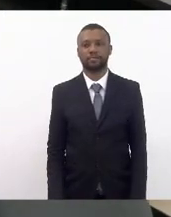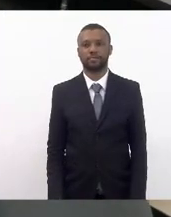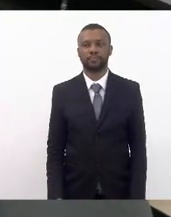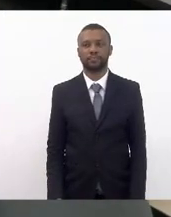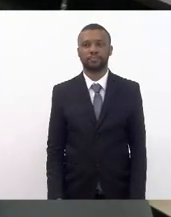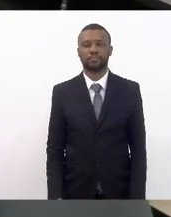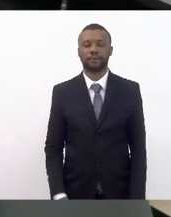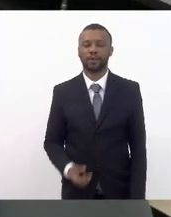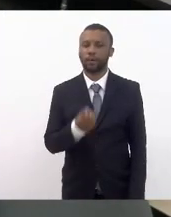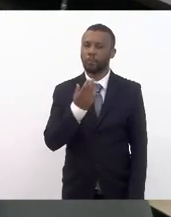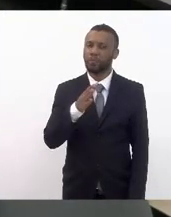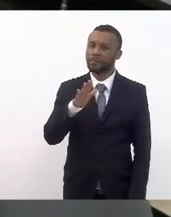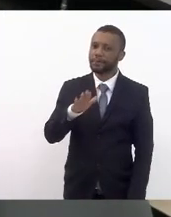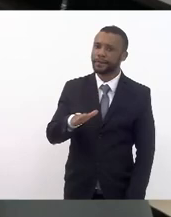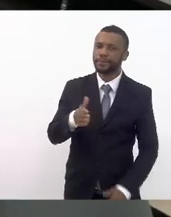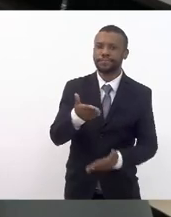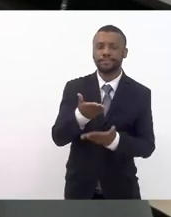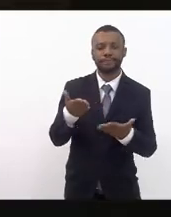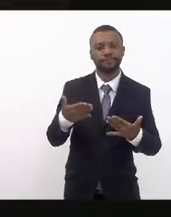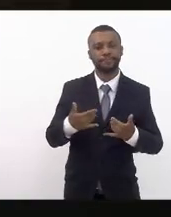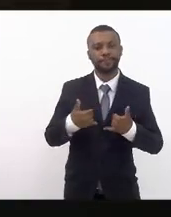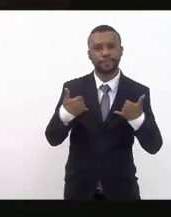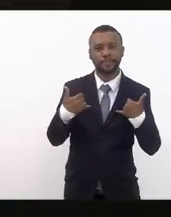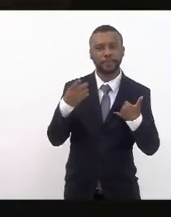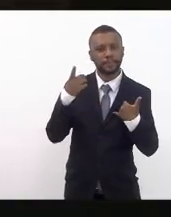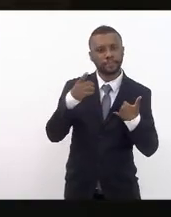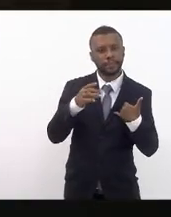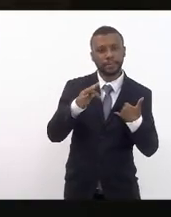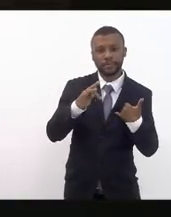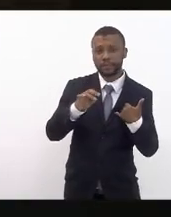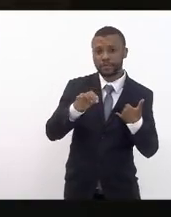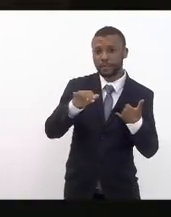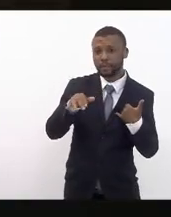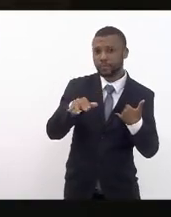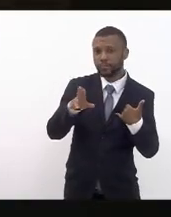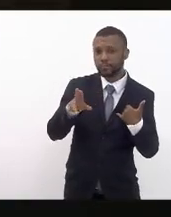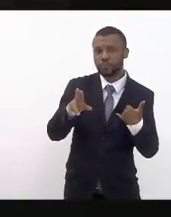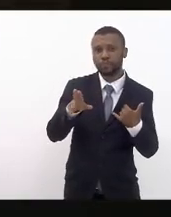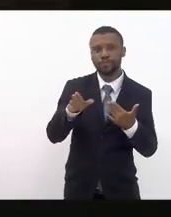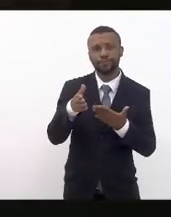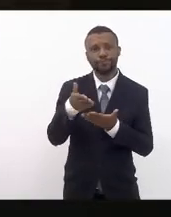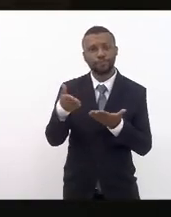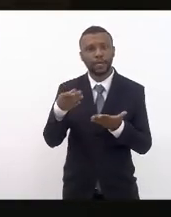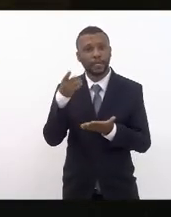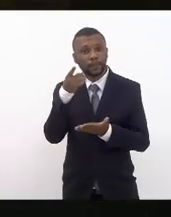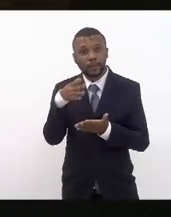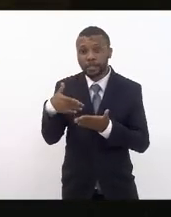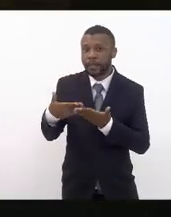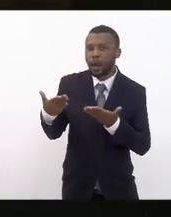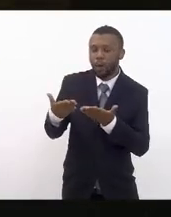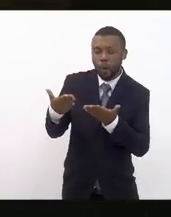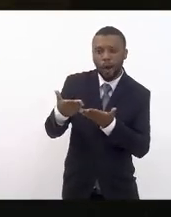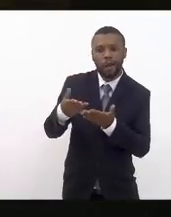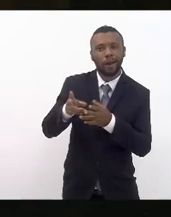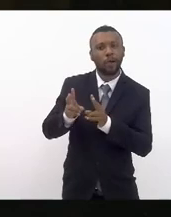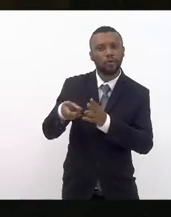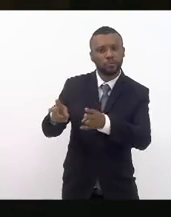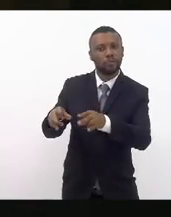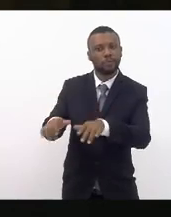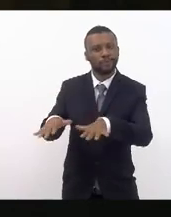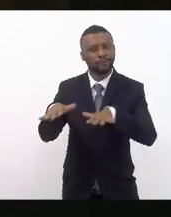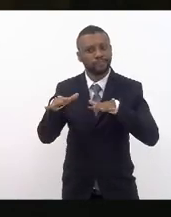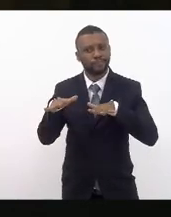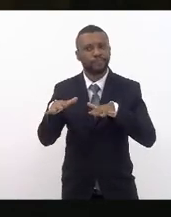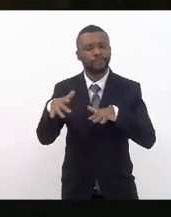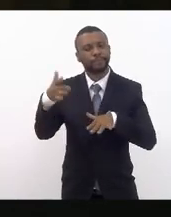Boa tarde, nobre deputada Tia Ju, deputados e deputadas que ainda acompanham esse expediente final. mais uma vez